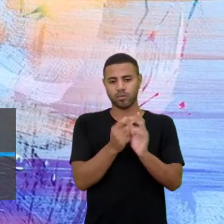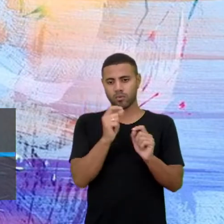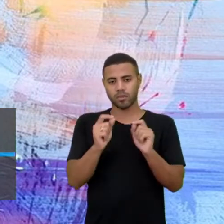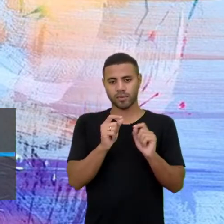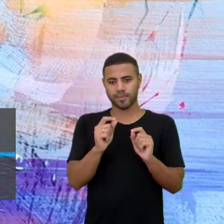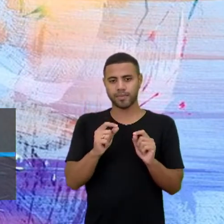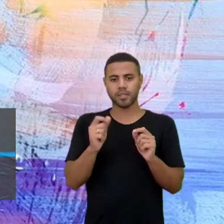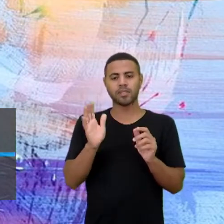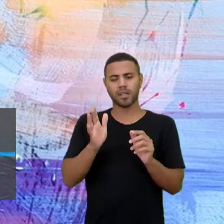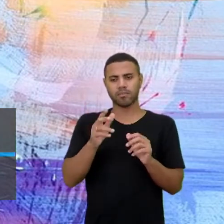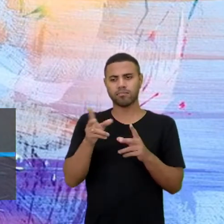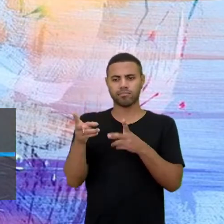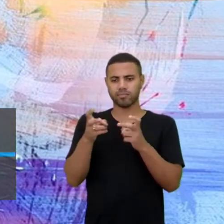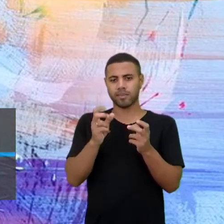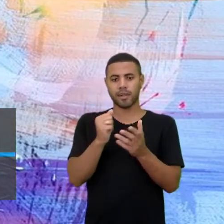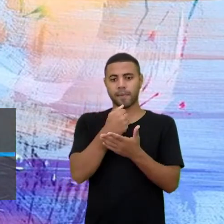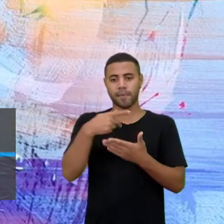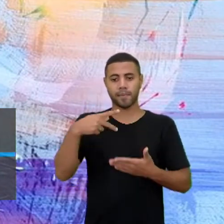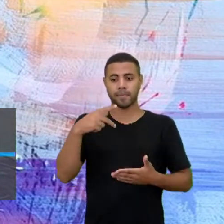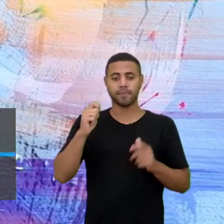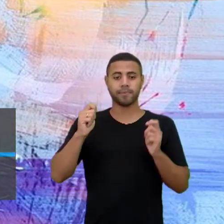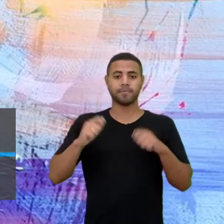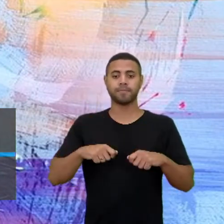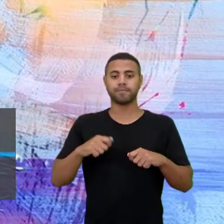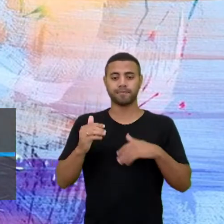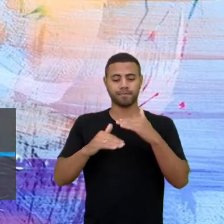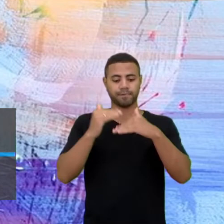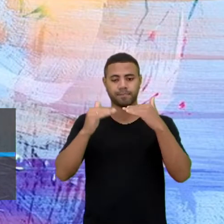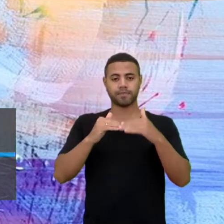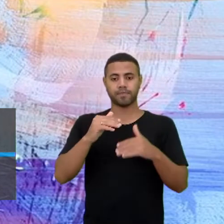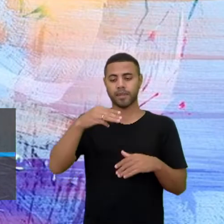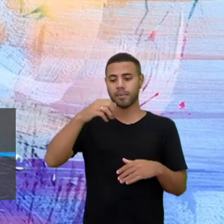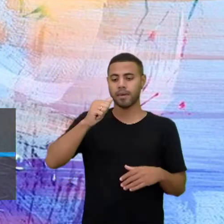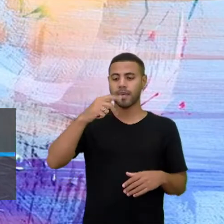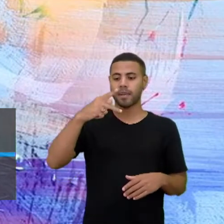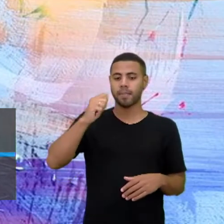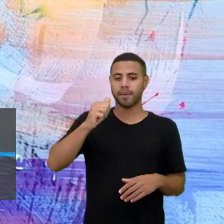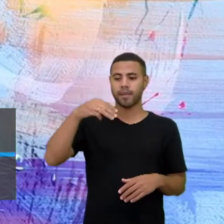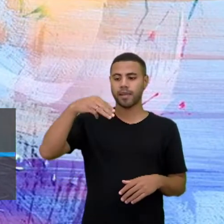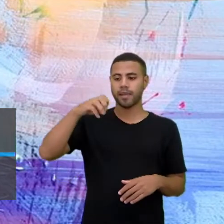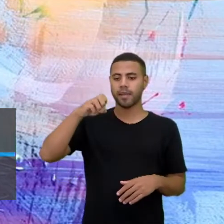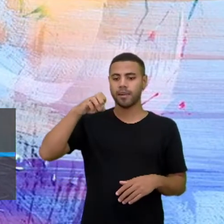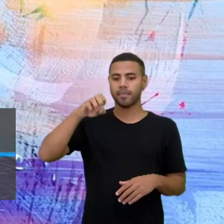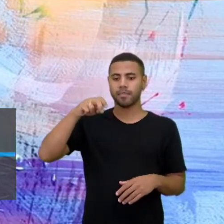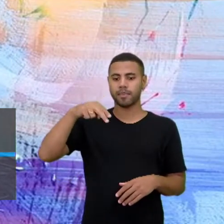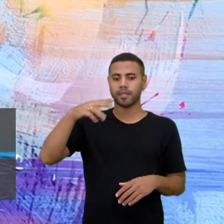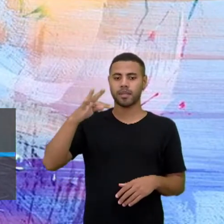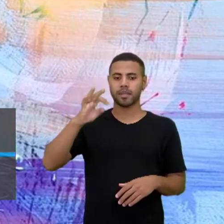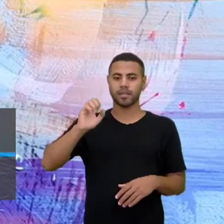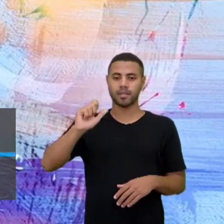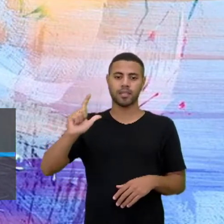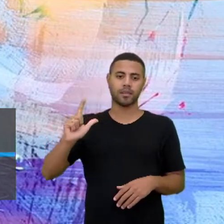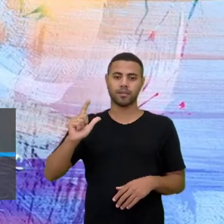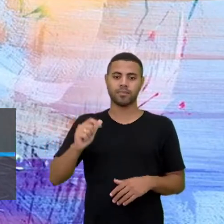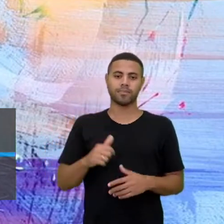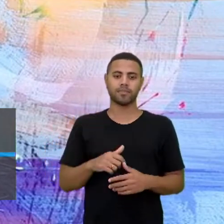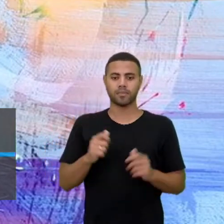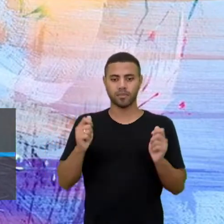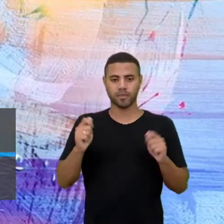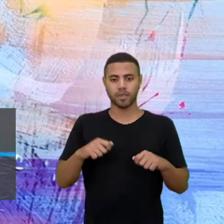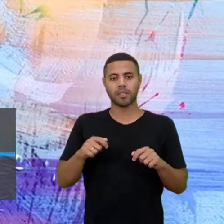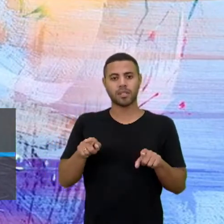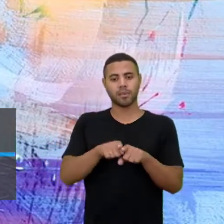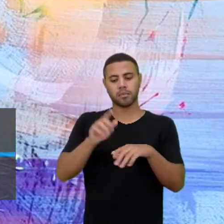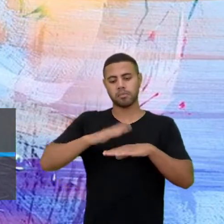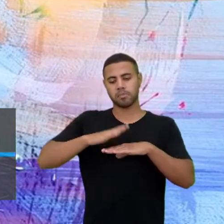vários aplicativos que até possibilitam a construção de um mapa mental. E também tem a possibilidade de a gente fazer a construção manual,